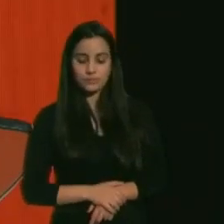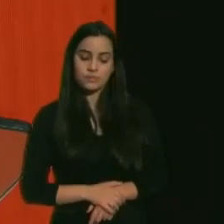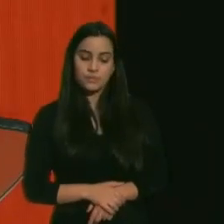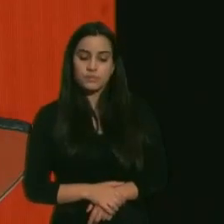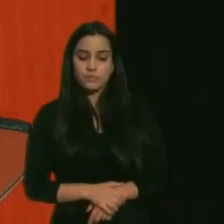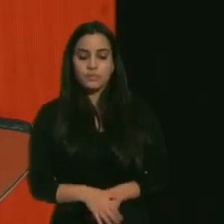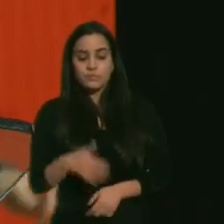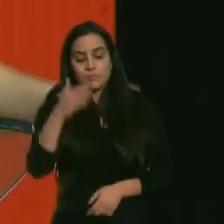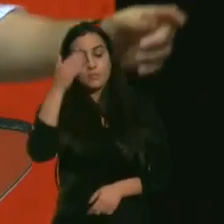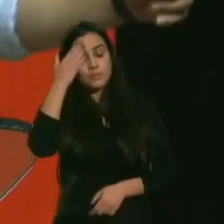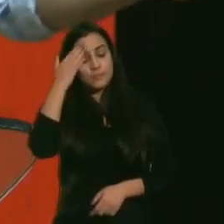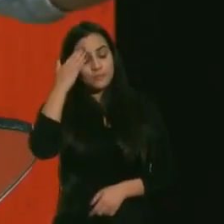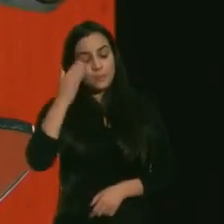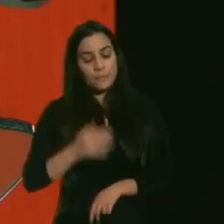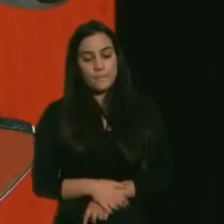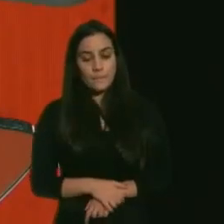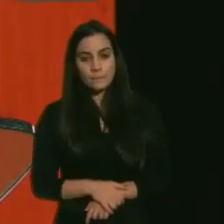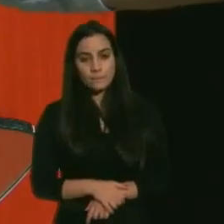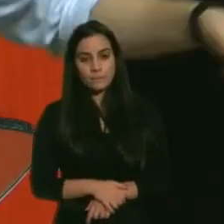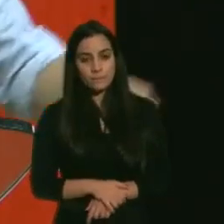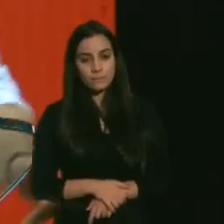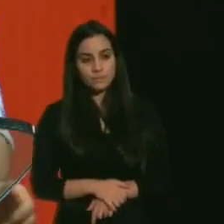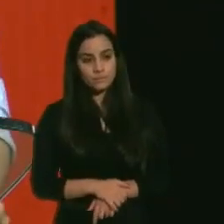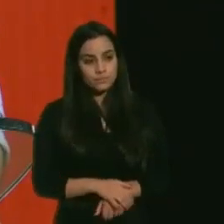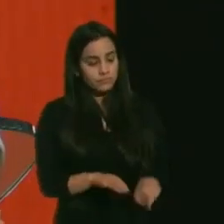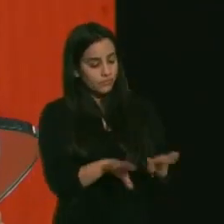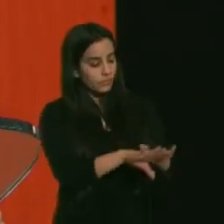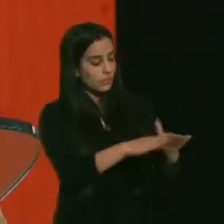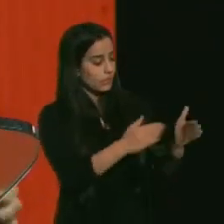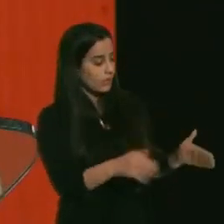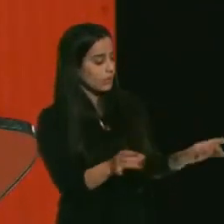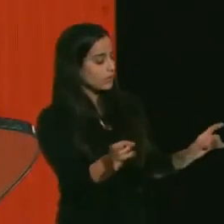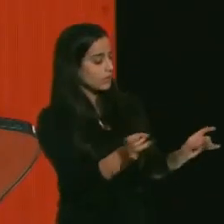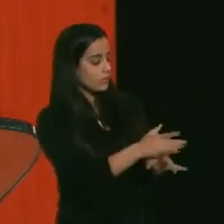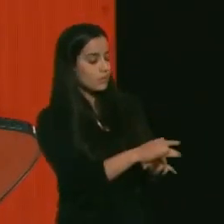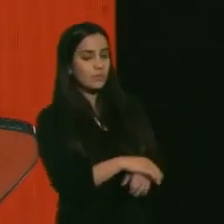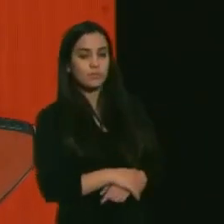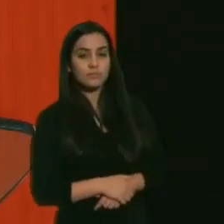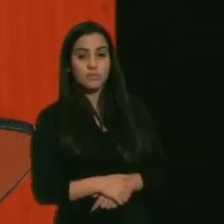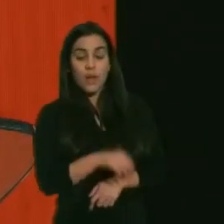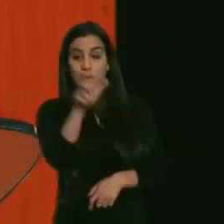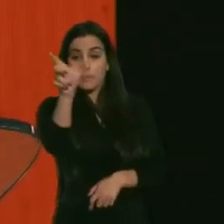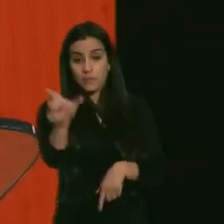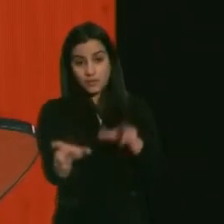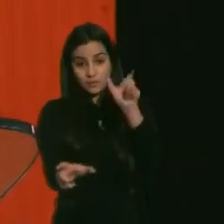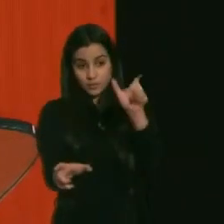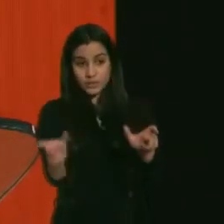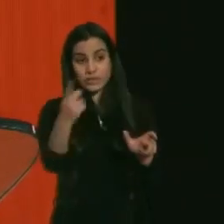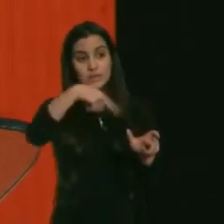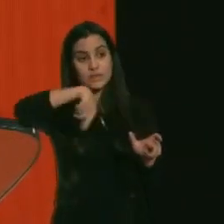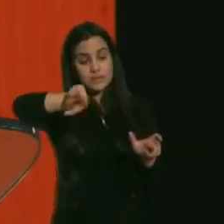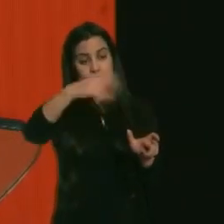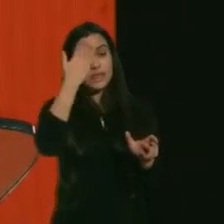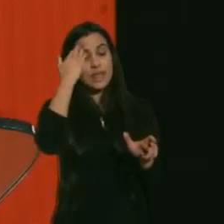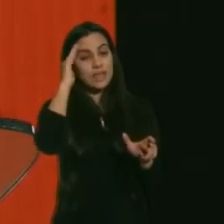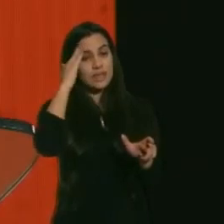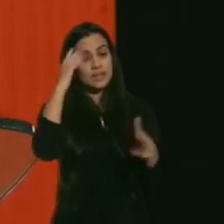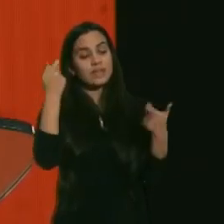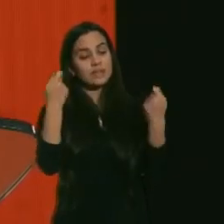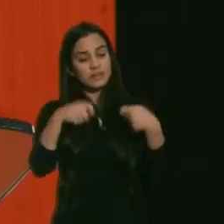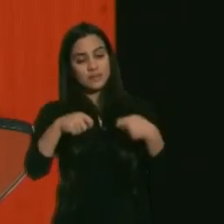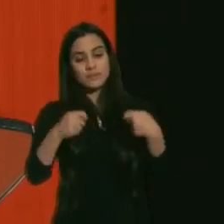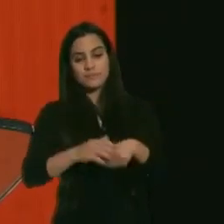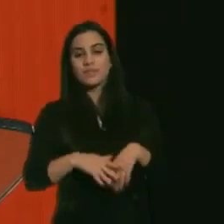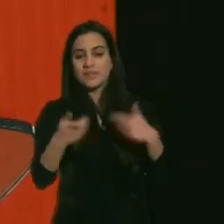Sabe, o banquete está posto para todos aqueles que entendem que são necessitados, que precisam